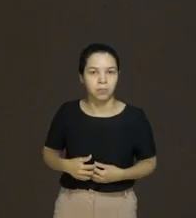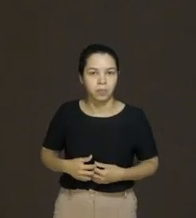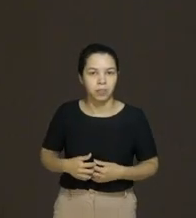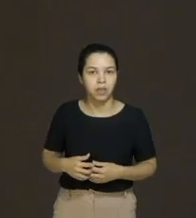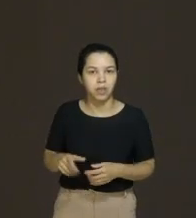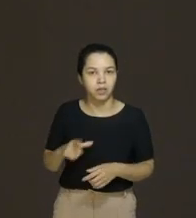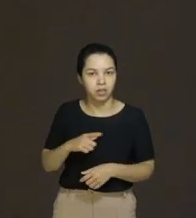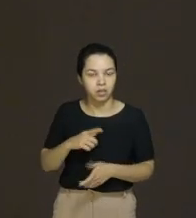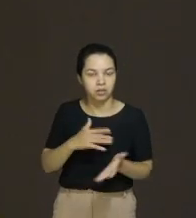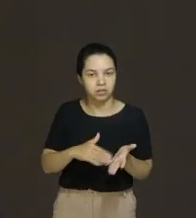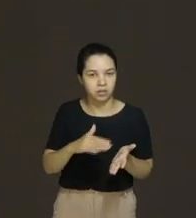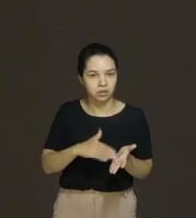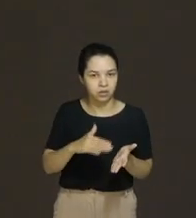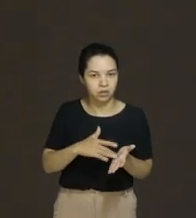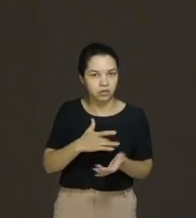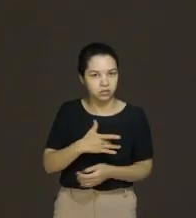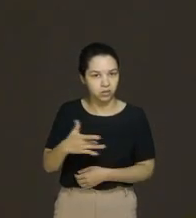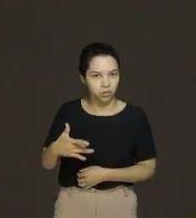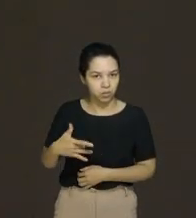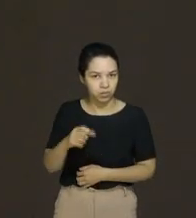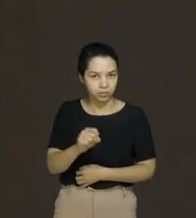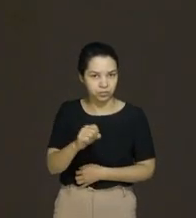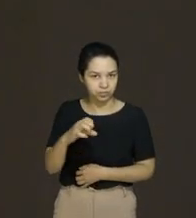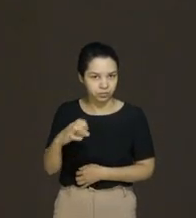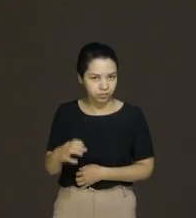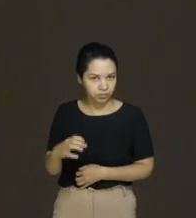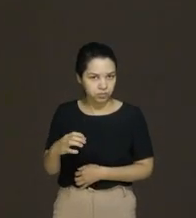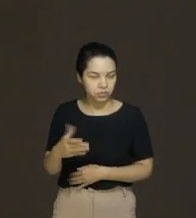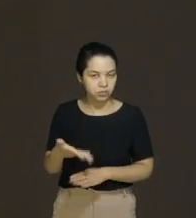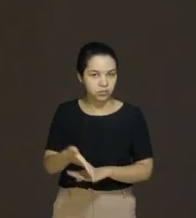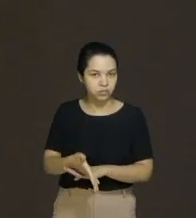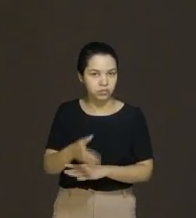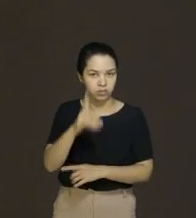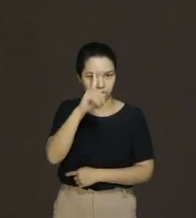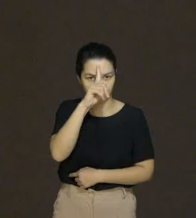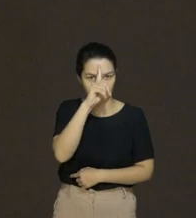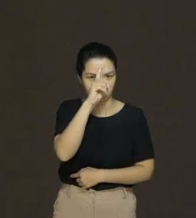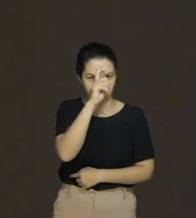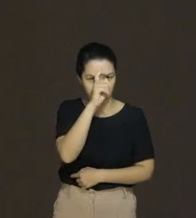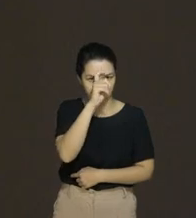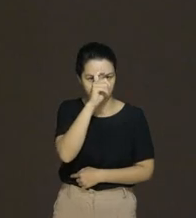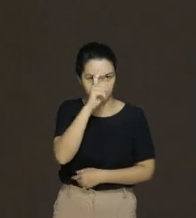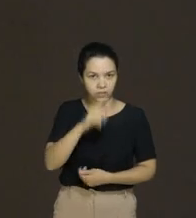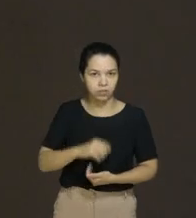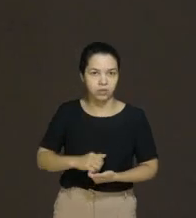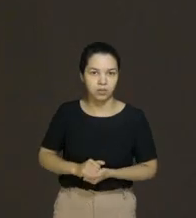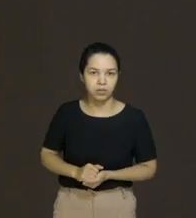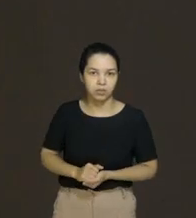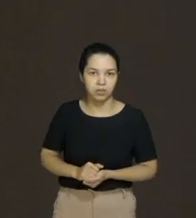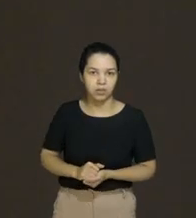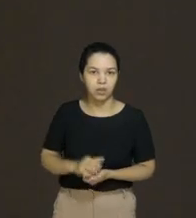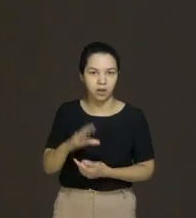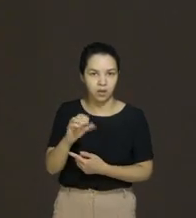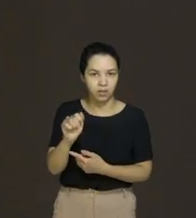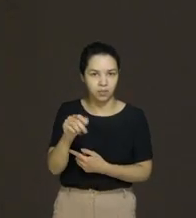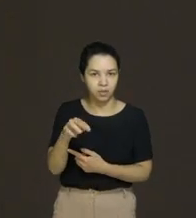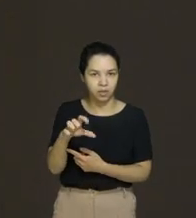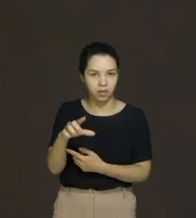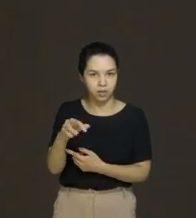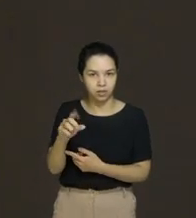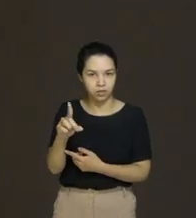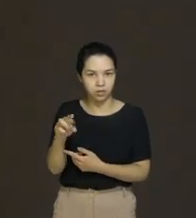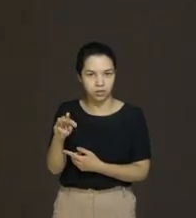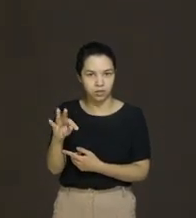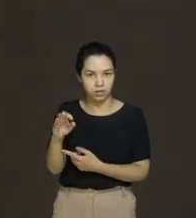Saúde de Santa Catarina, onde atua no Hospital Maternidade Carmela Dutra. Com a palavra,